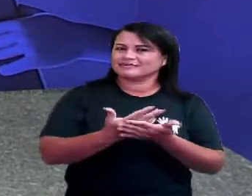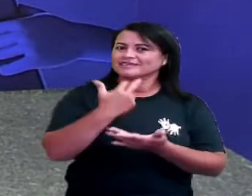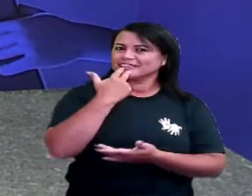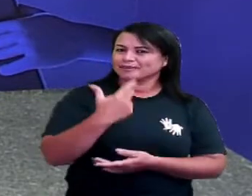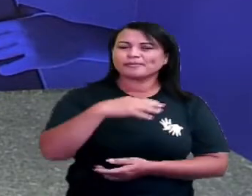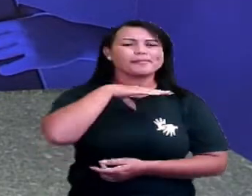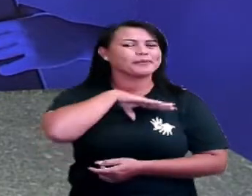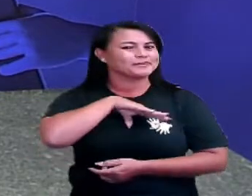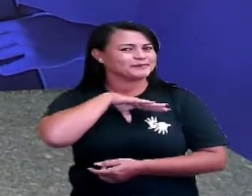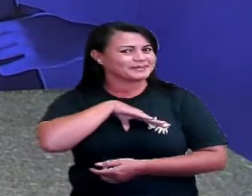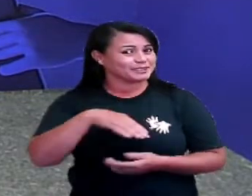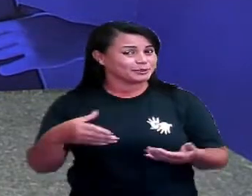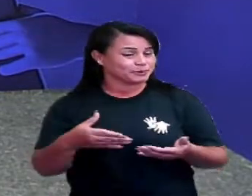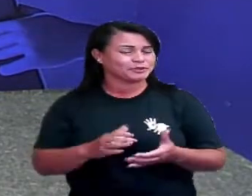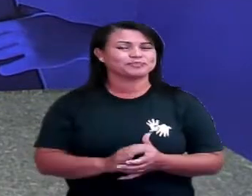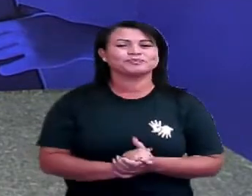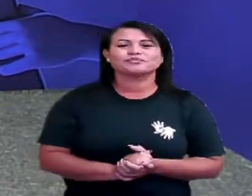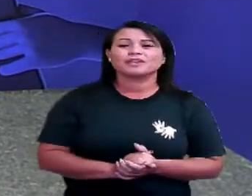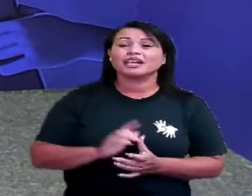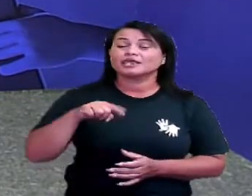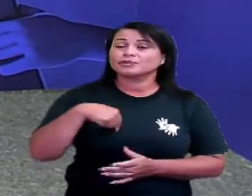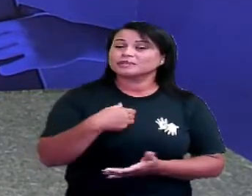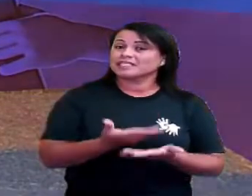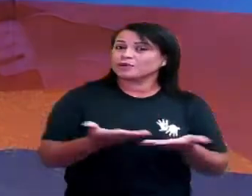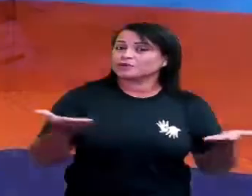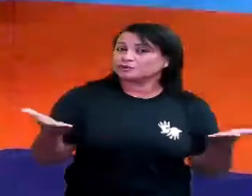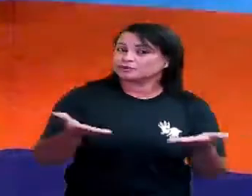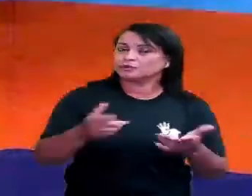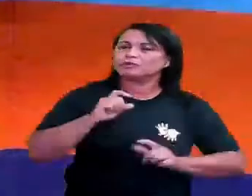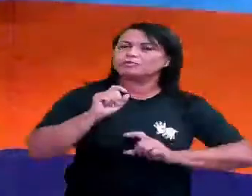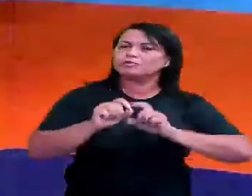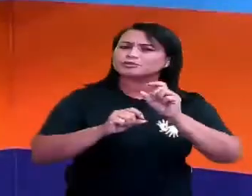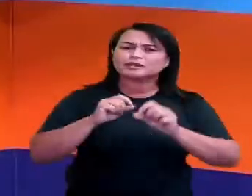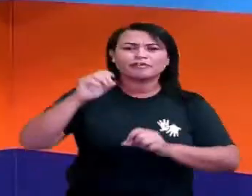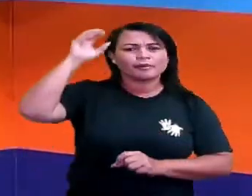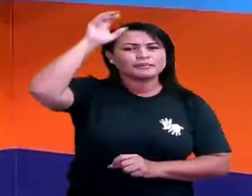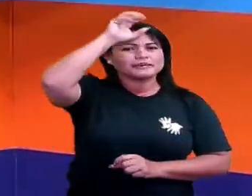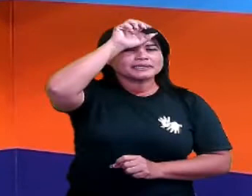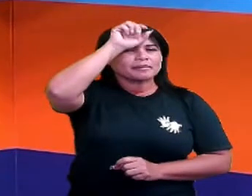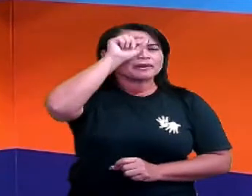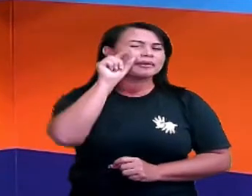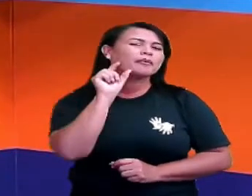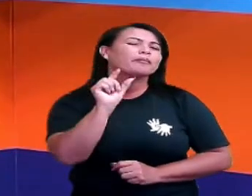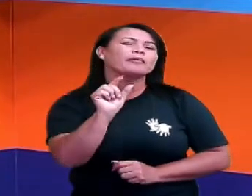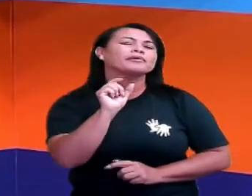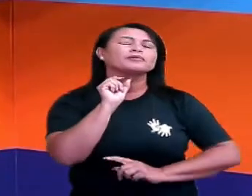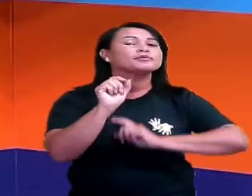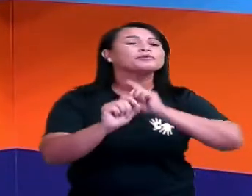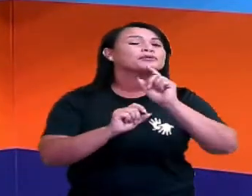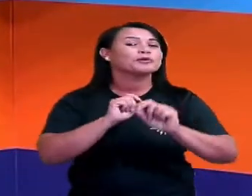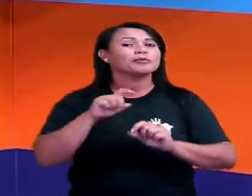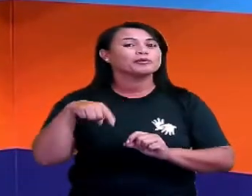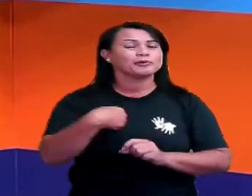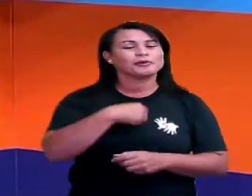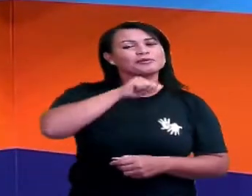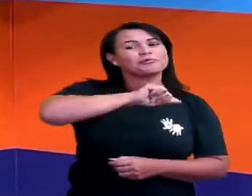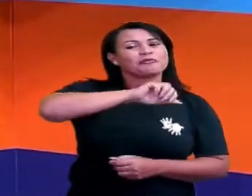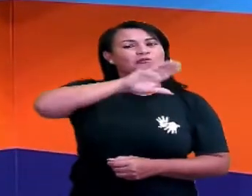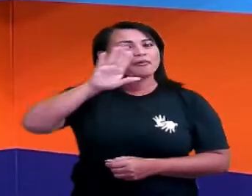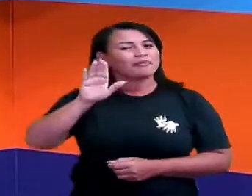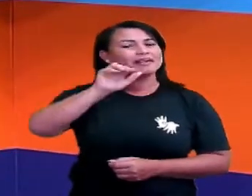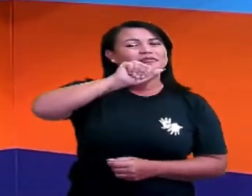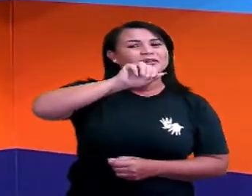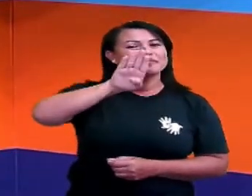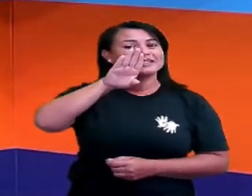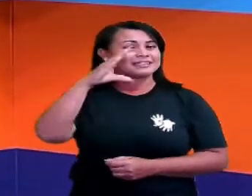de língua portuguesa de hoje. Na nossa aula de hoje, nós aprenderemos um pouco sobre o nosso alfabeto,